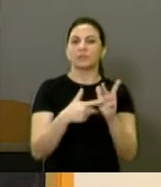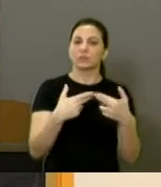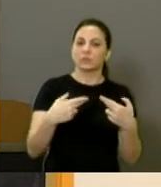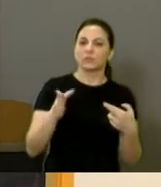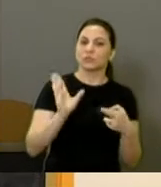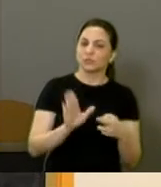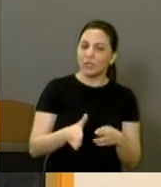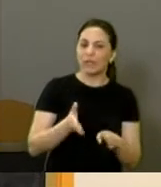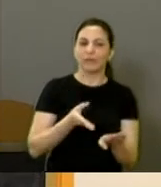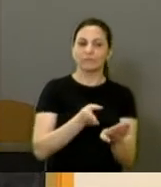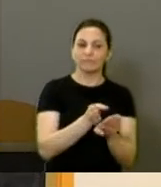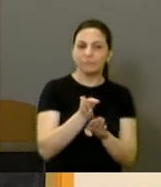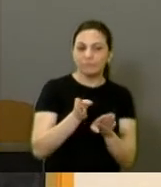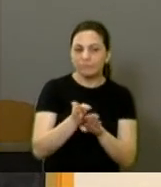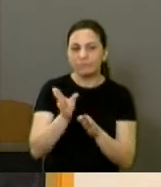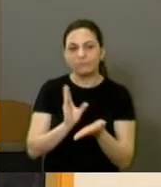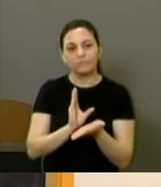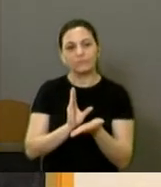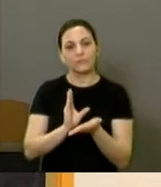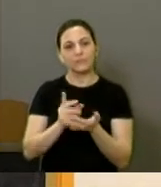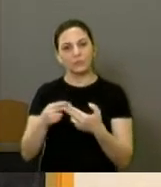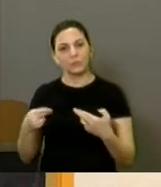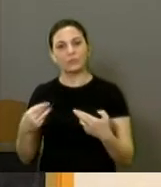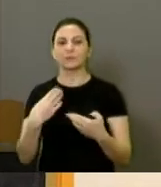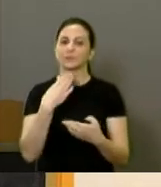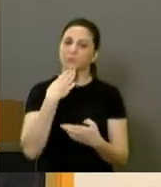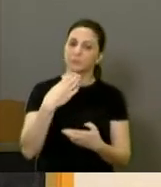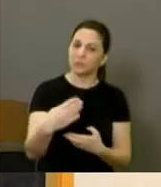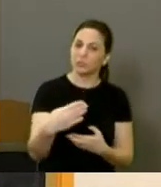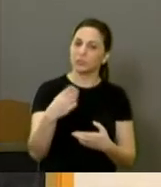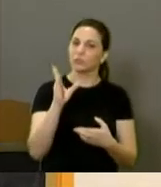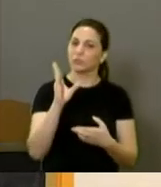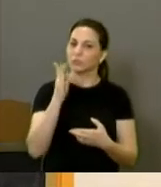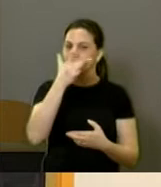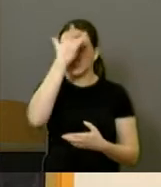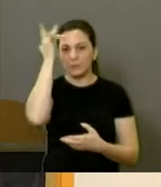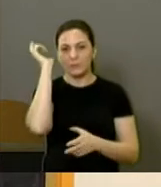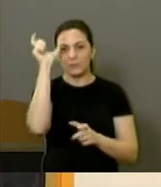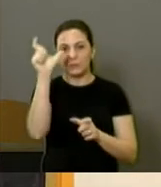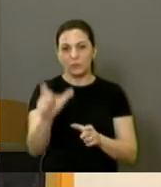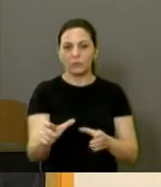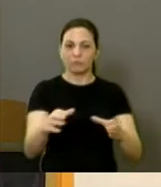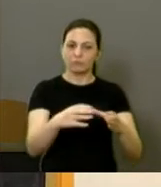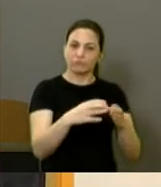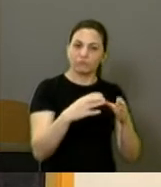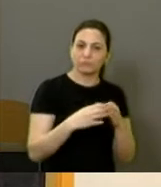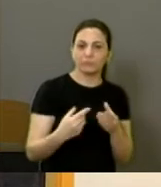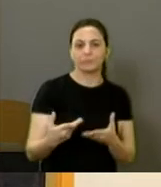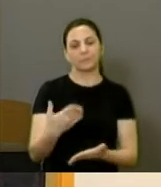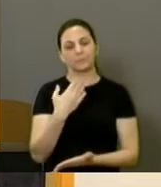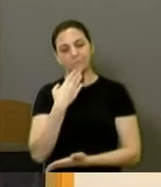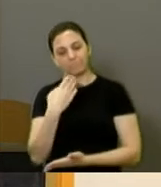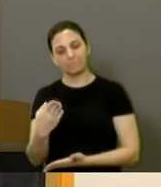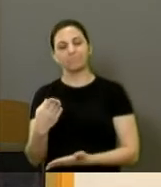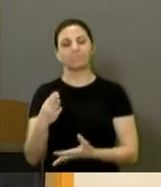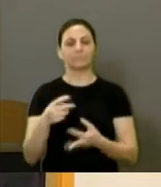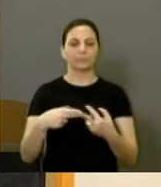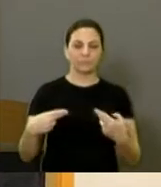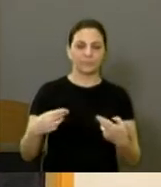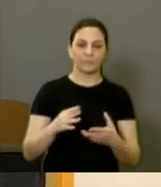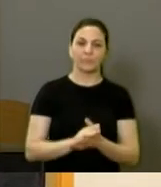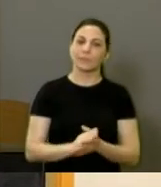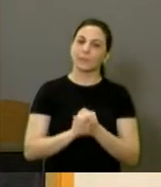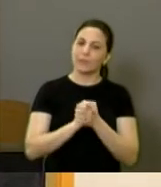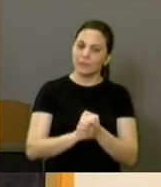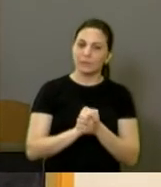foram encaminhadas em relação às demandas que as pessoas apresentaram. Quero parabenizar o